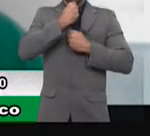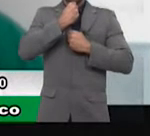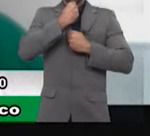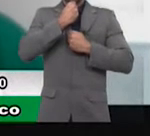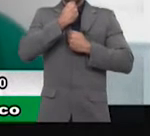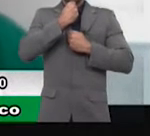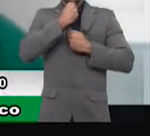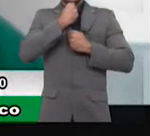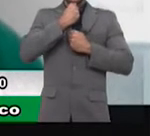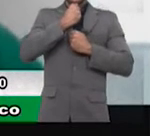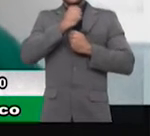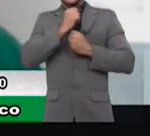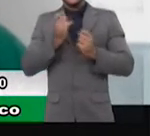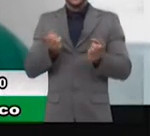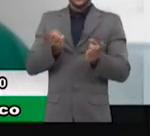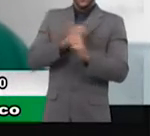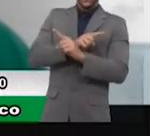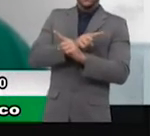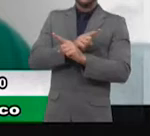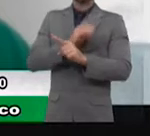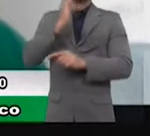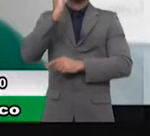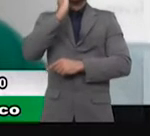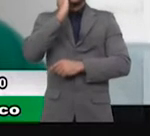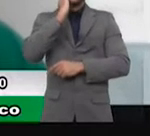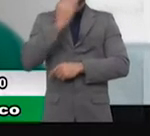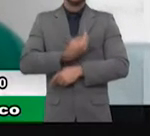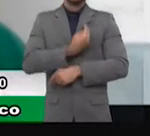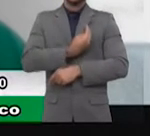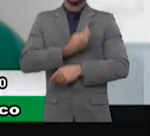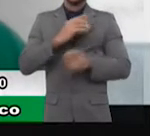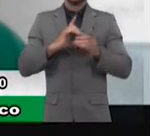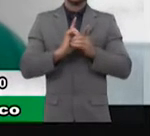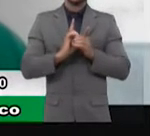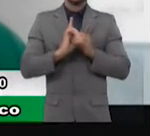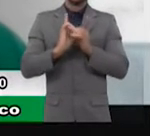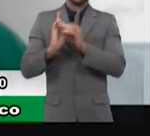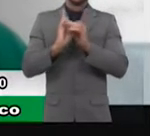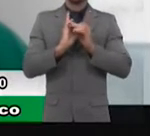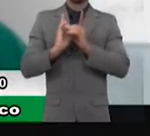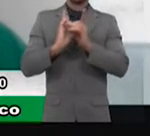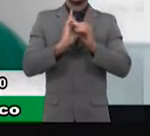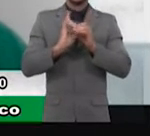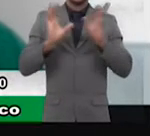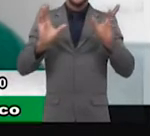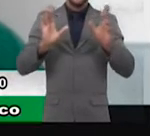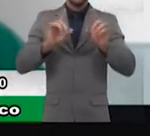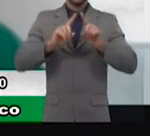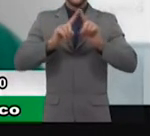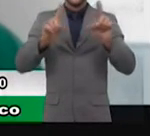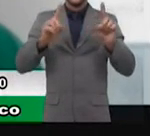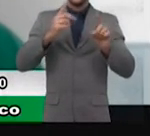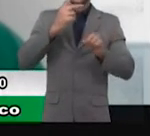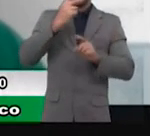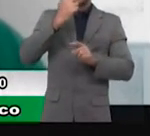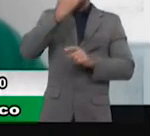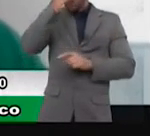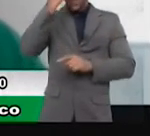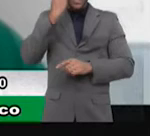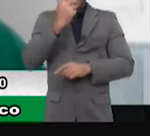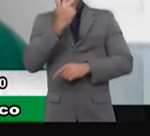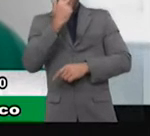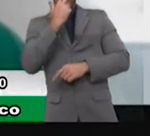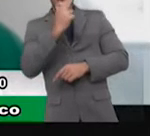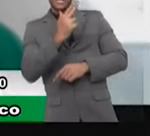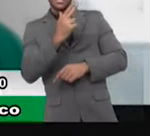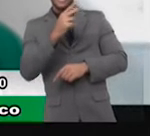mas nós estamos vivendo uma democracia, é assim mesmo. As pessoas achavam que eu vinha para cá, eu ia brigar com o